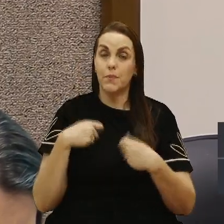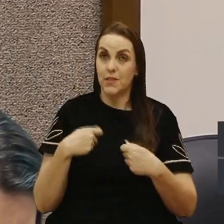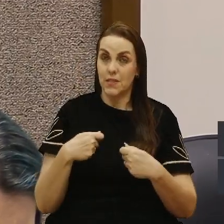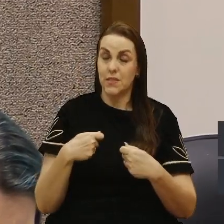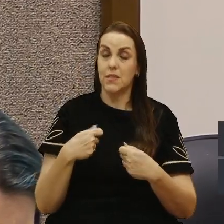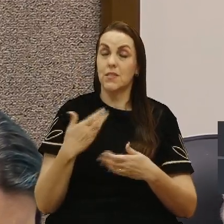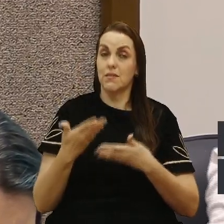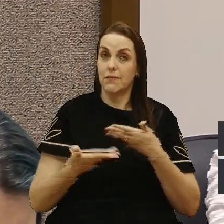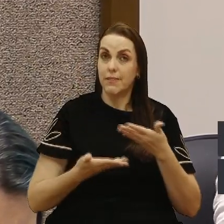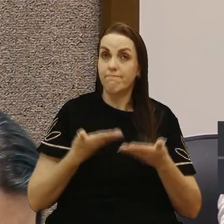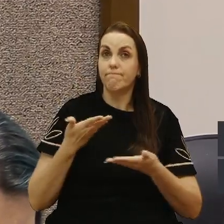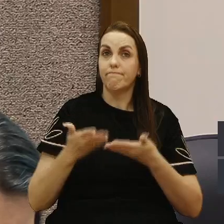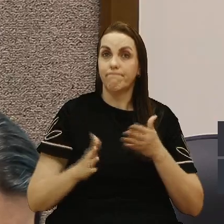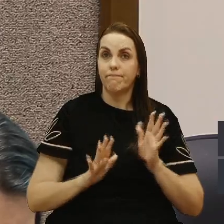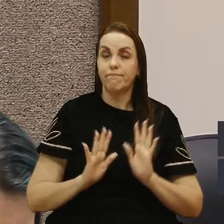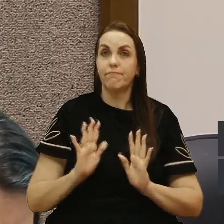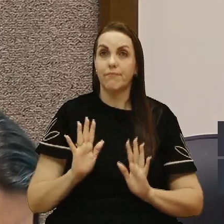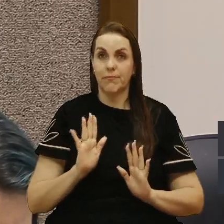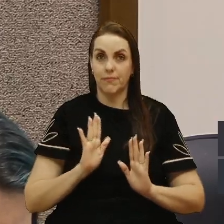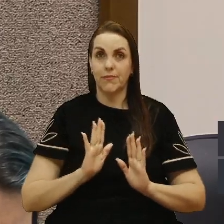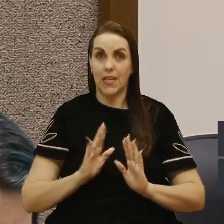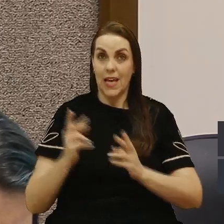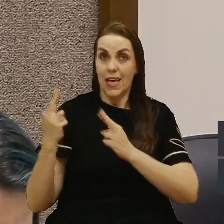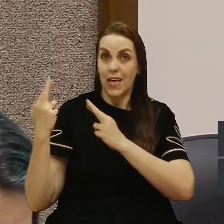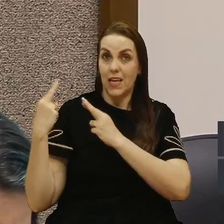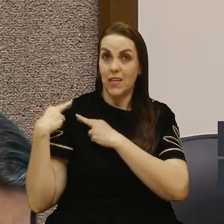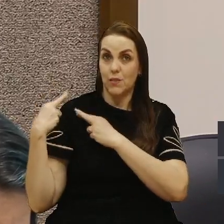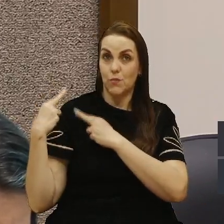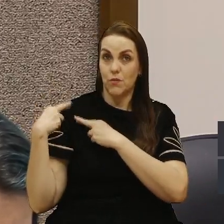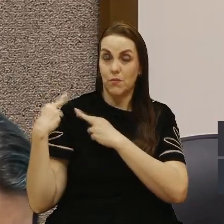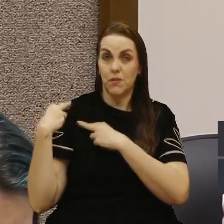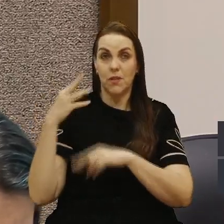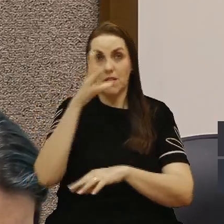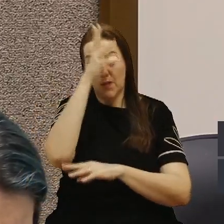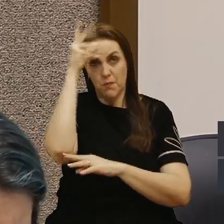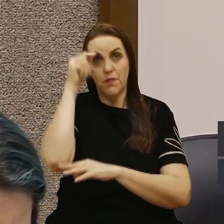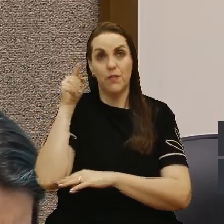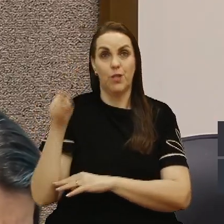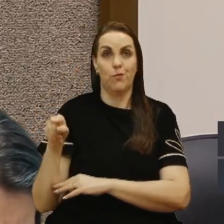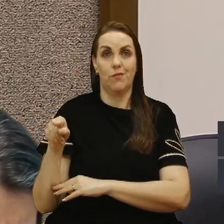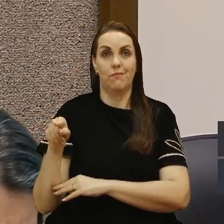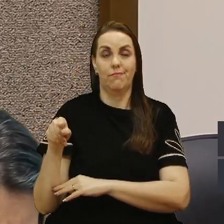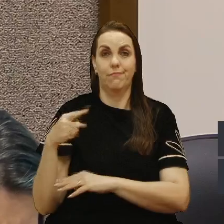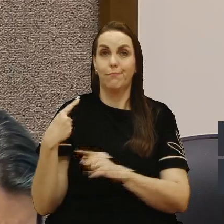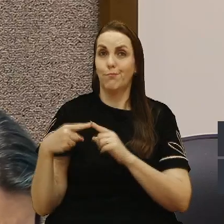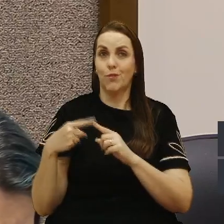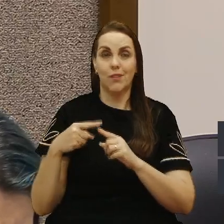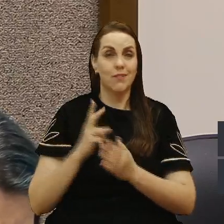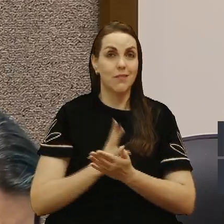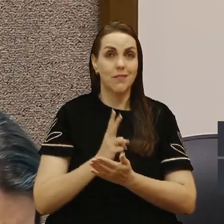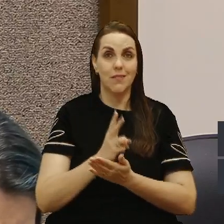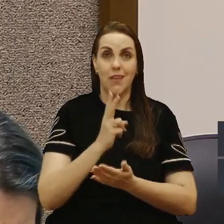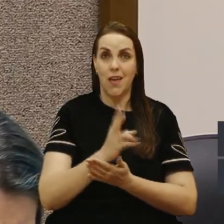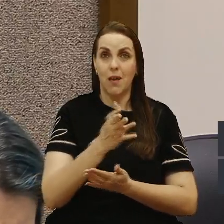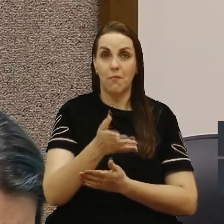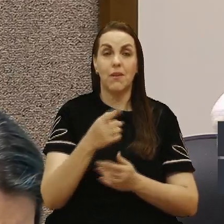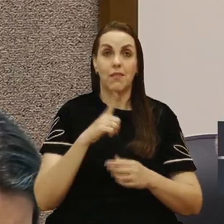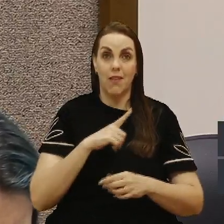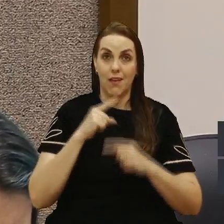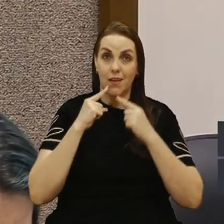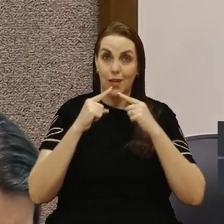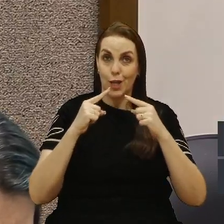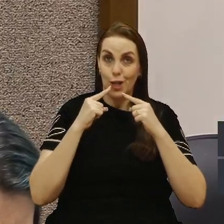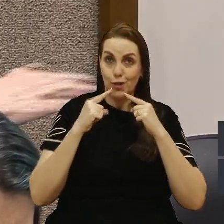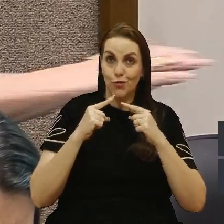tratado com um pouco mais de responsabilidade pela prefeitura. Toda oportunidade que há uma crítica